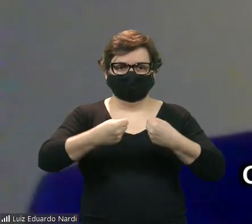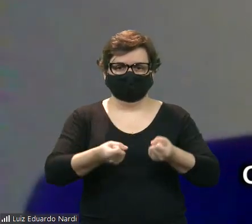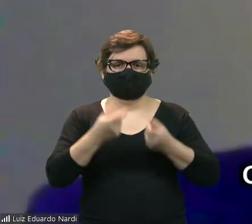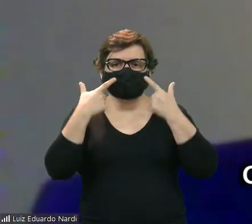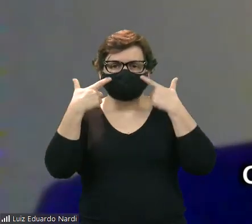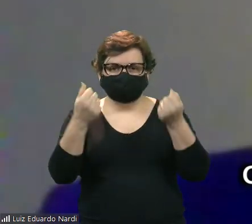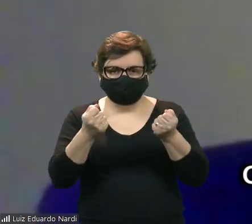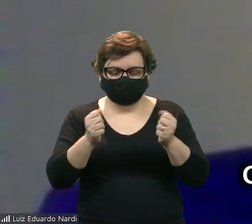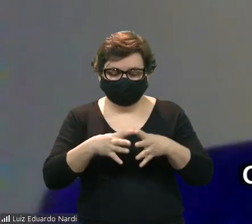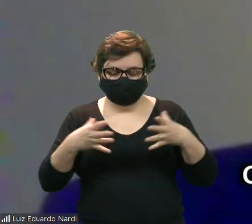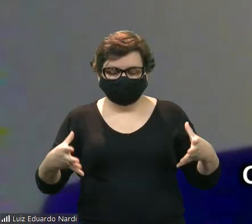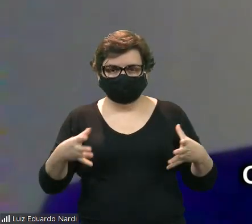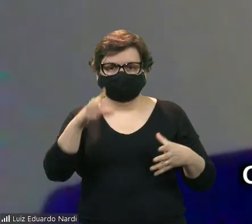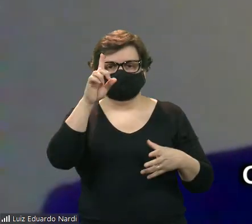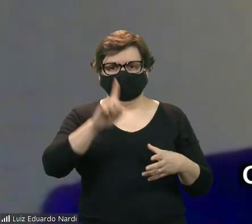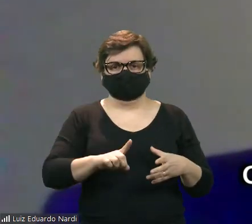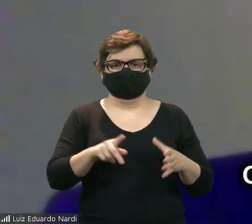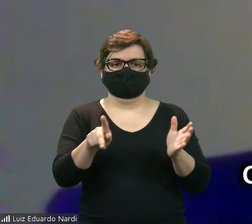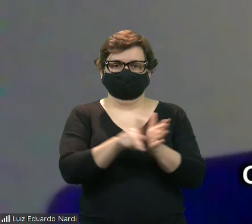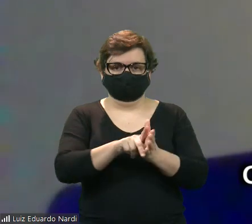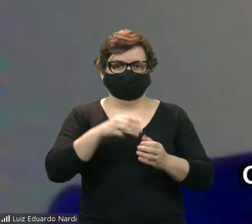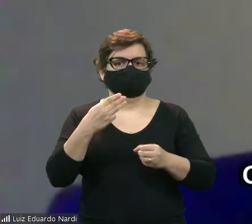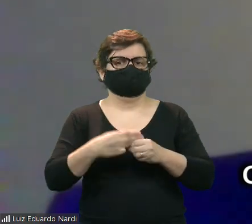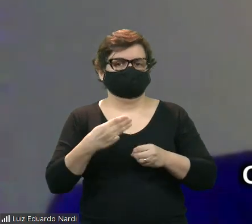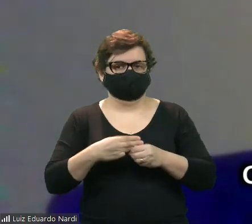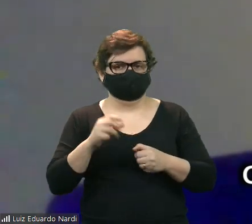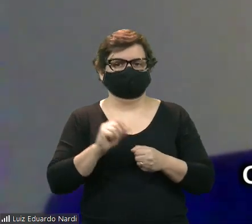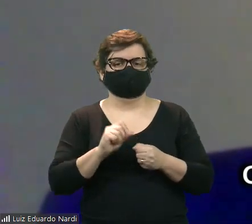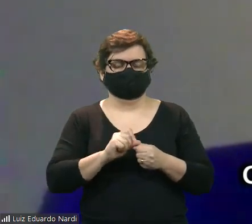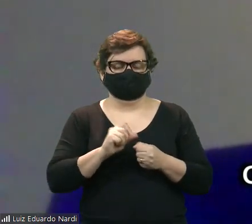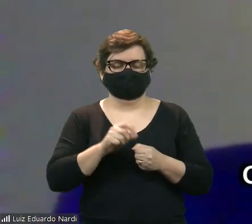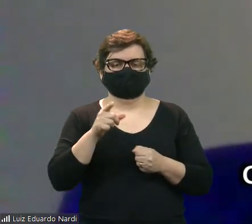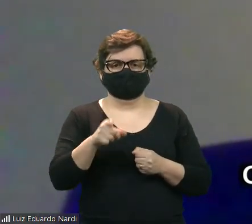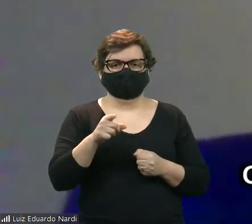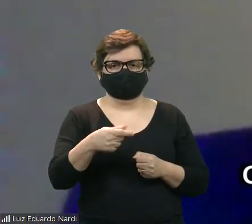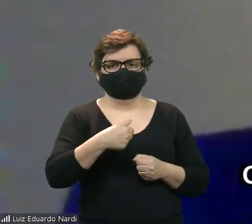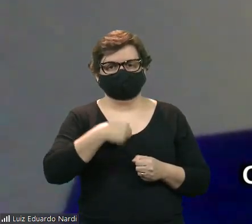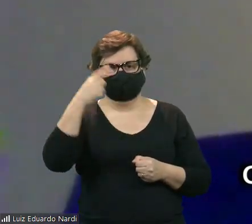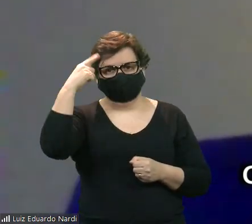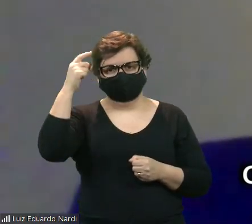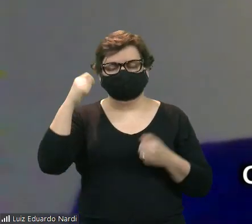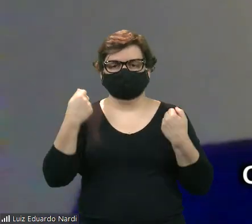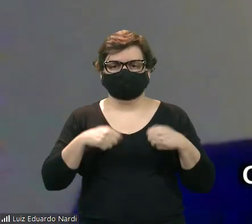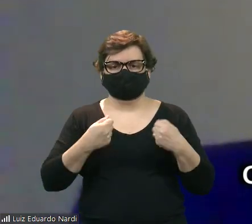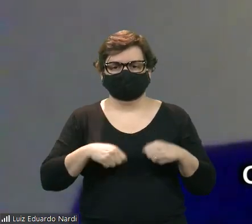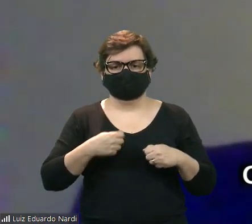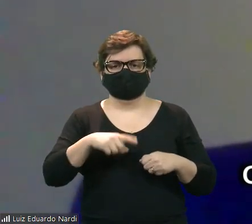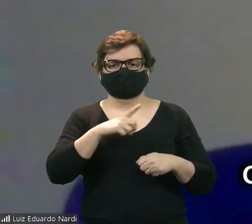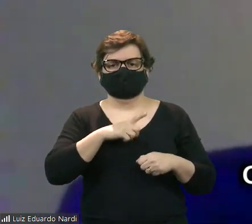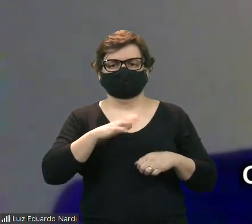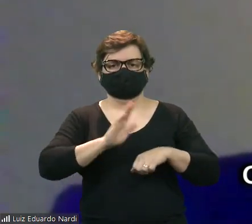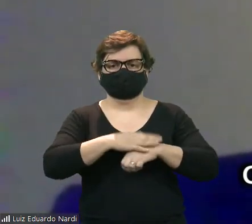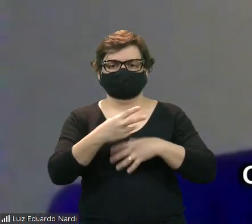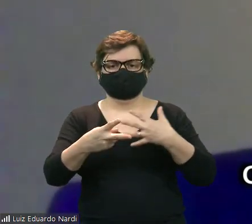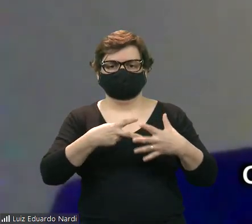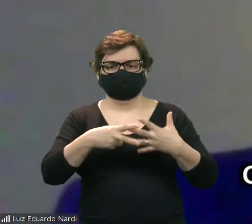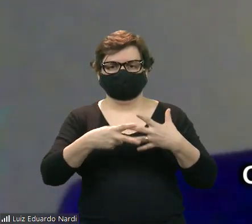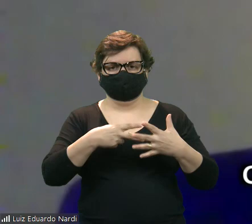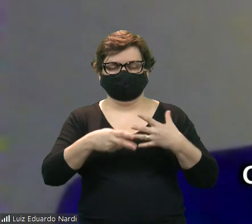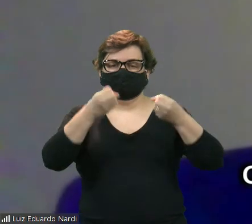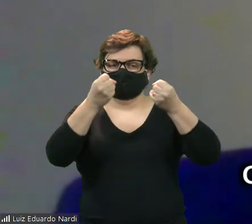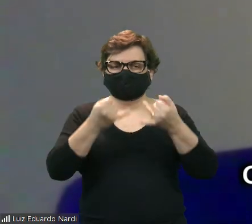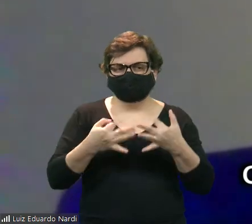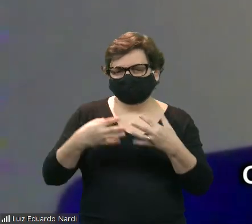E isso está no âmbito do município fazer. E eu acho que precisa haver mais transparência, precisa explicar onde é